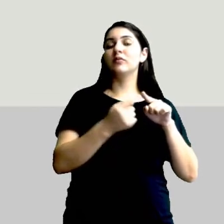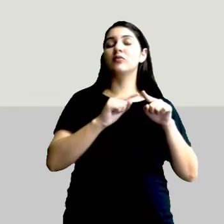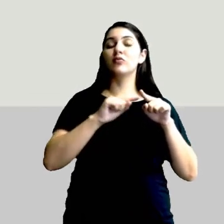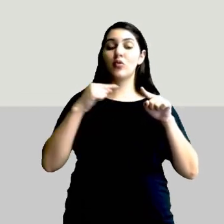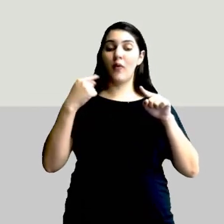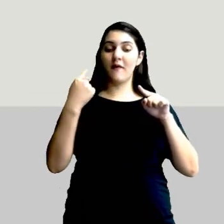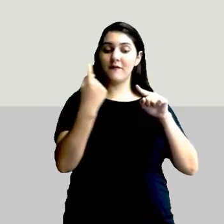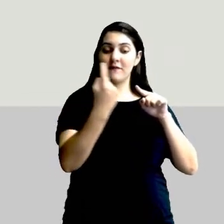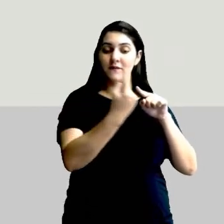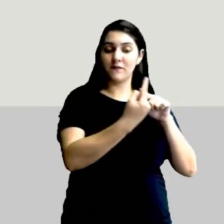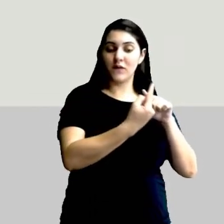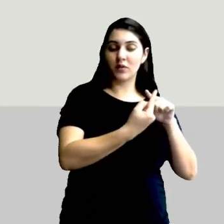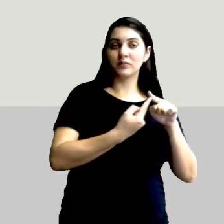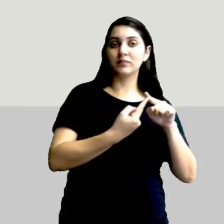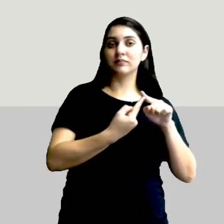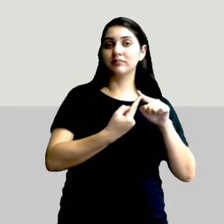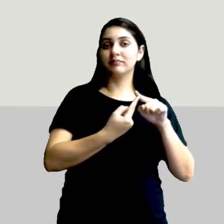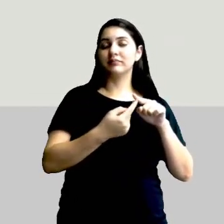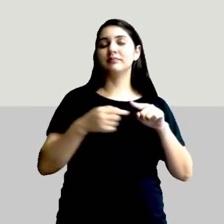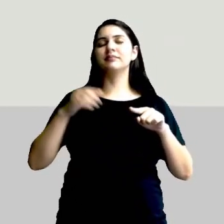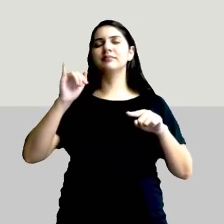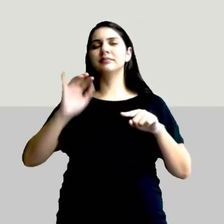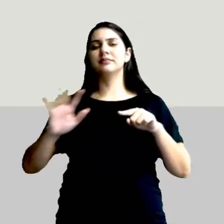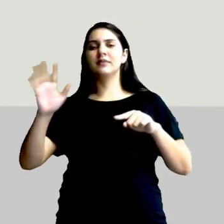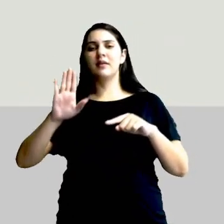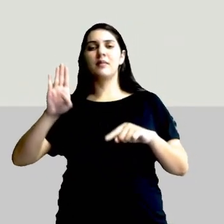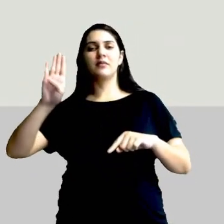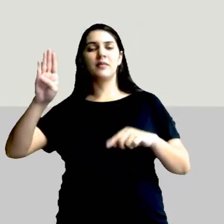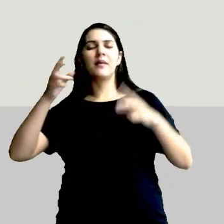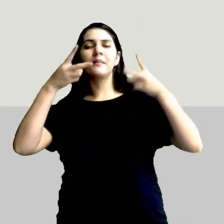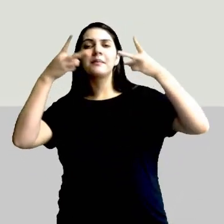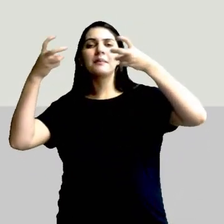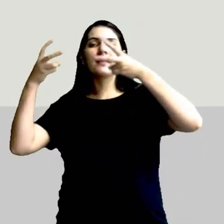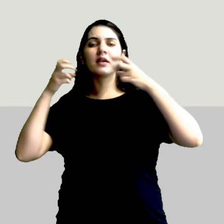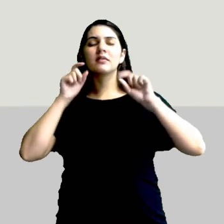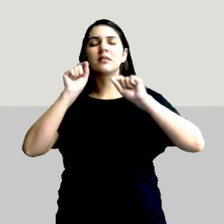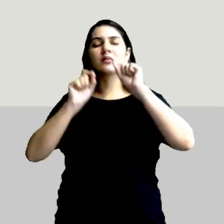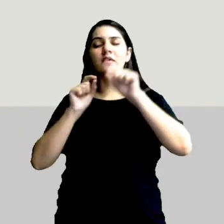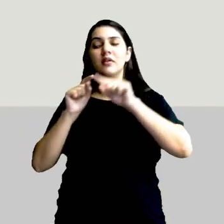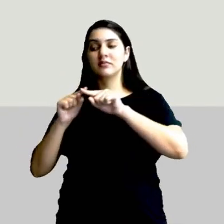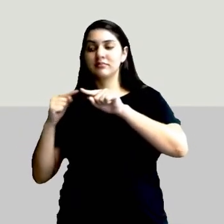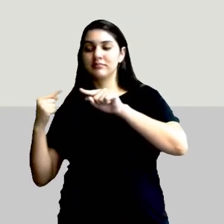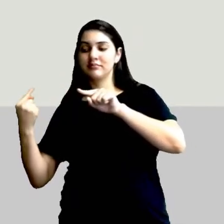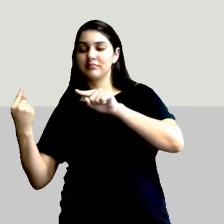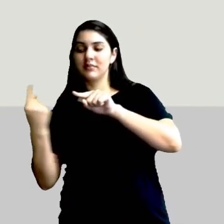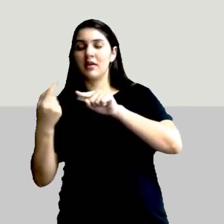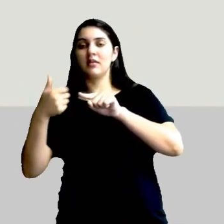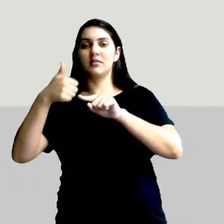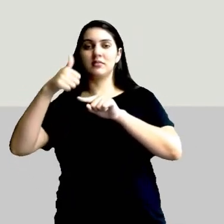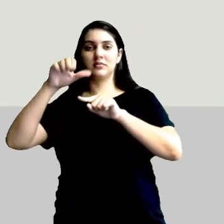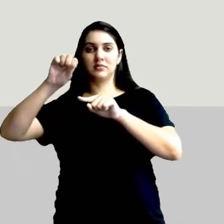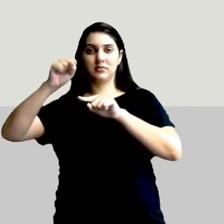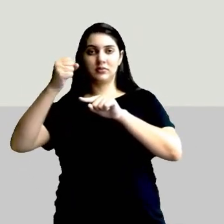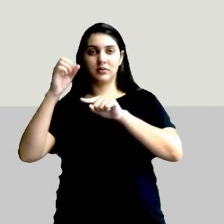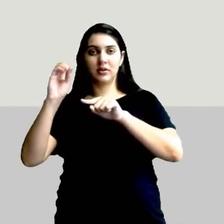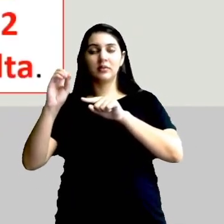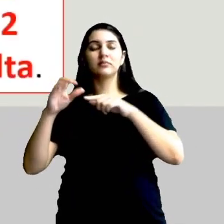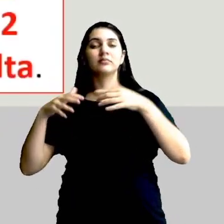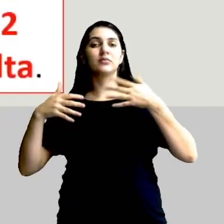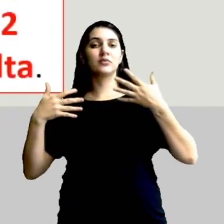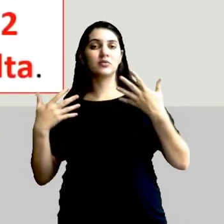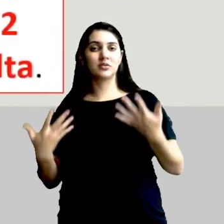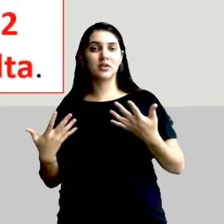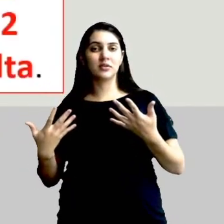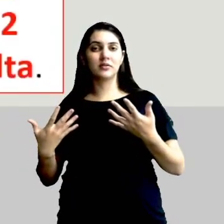volta completa. Na imagem B, perceba que ela deu um giro de 180 graus, ou